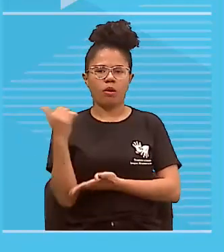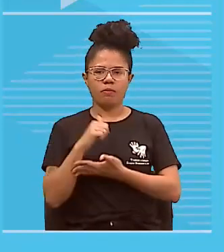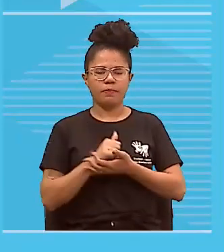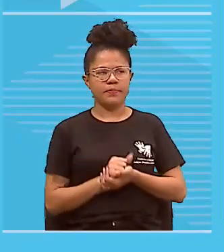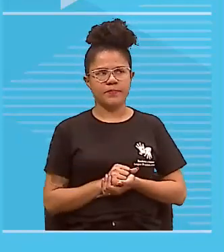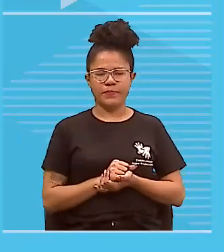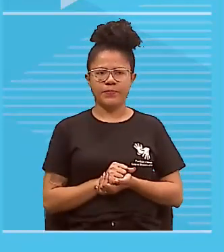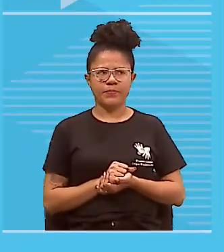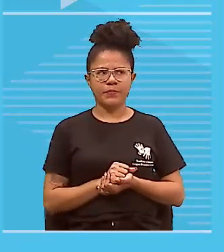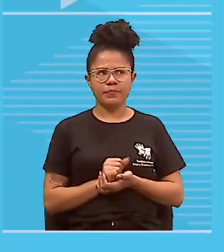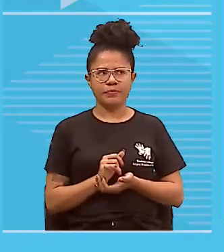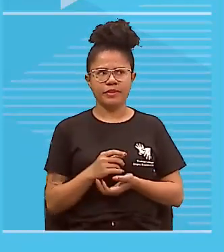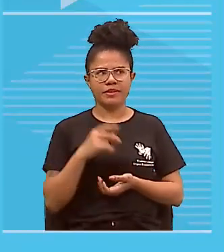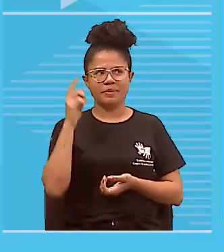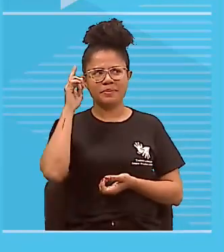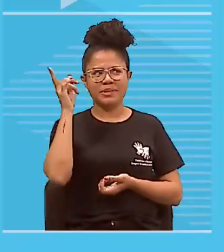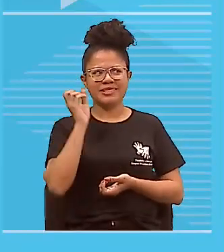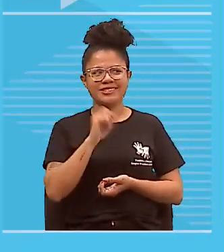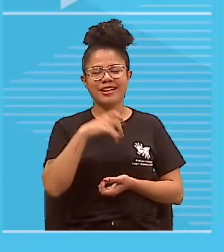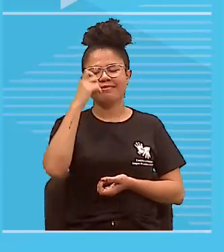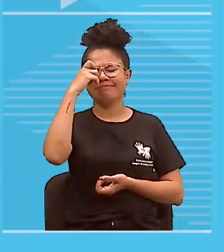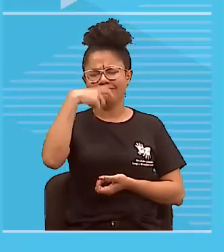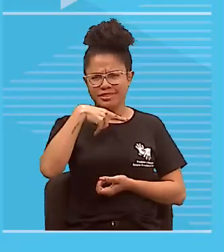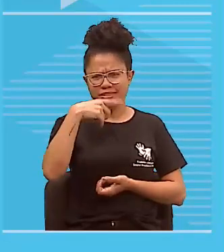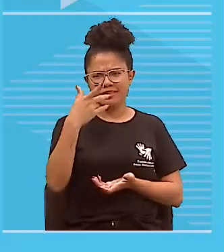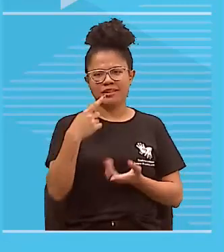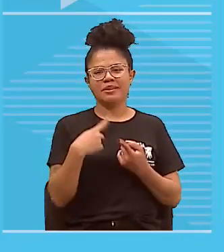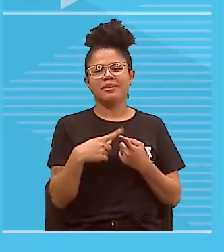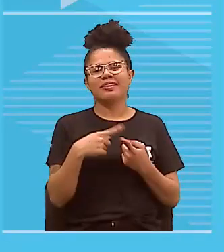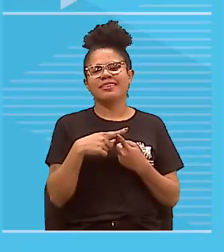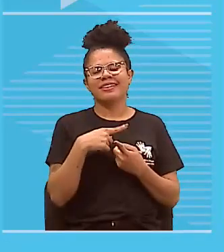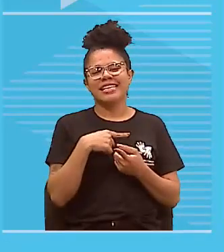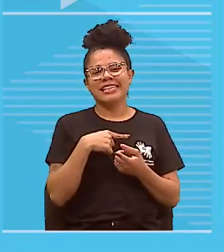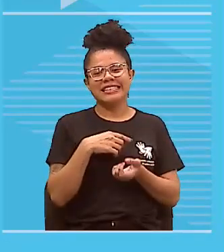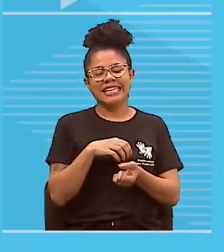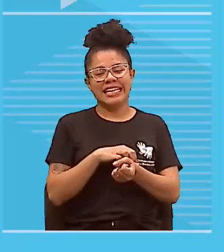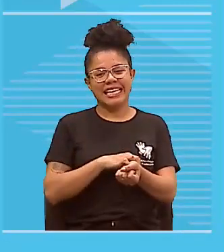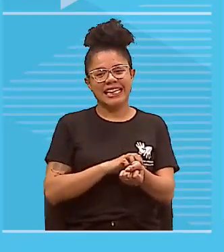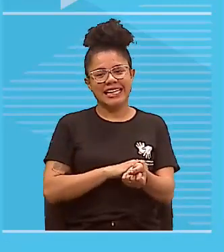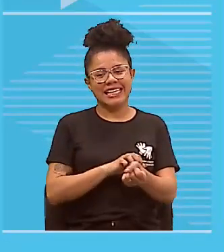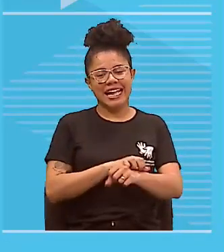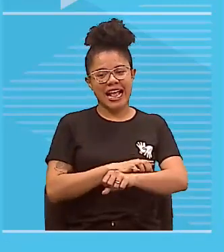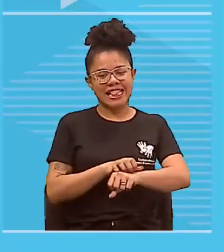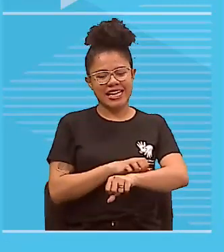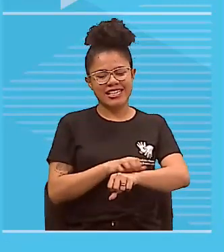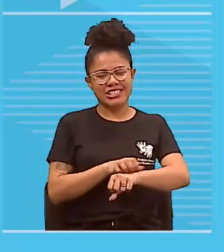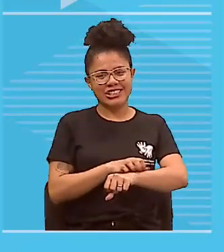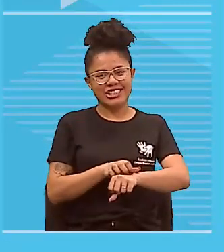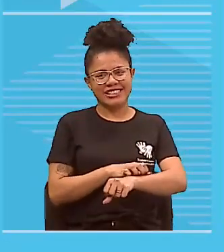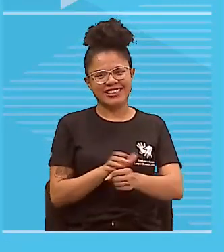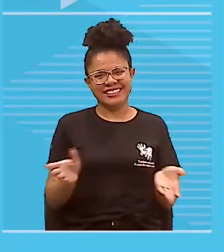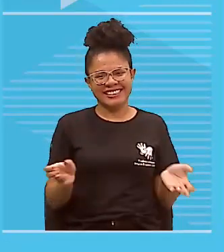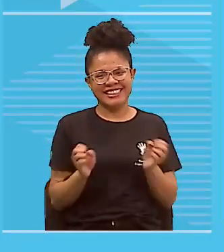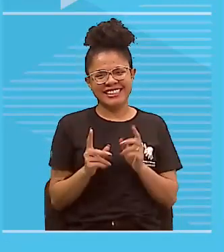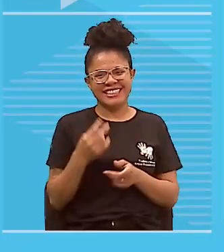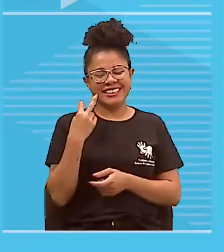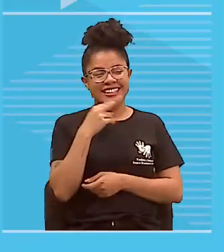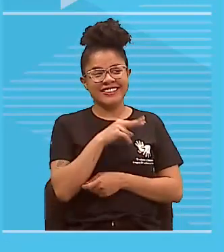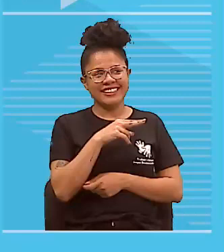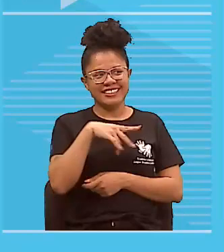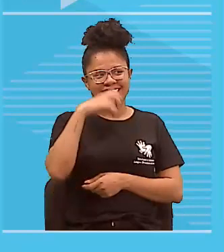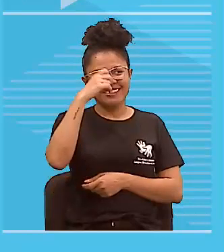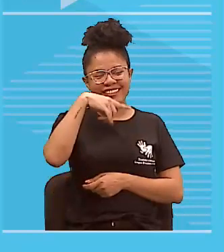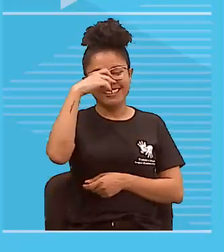poluição atmosférica, eu já dou um espirro logo, porque eu sou extremamente alérgica. Na hora que eu vejo essa imagem, meu nariz